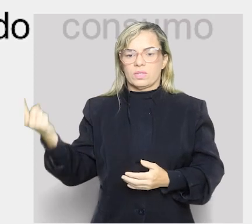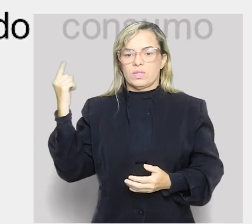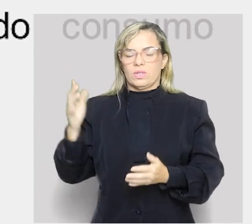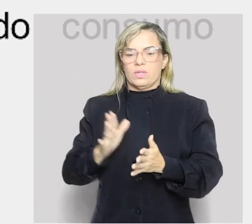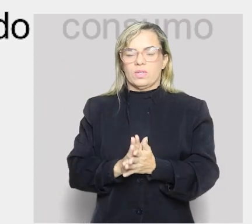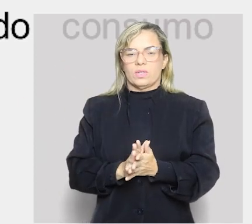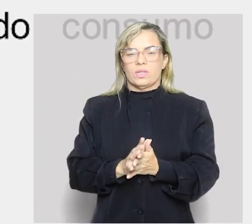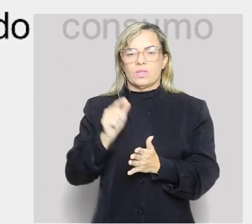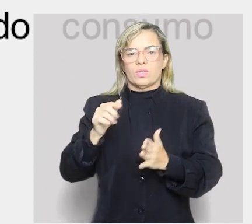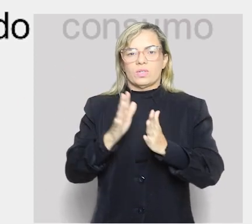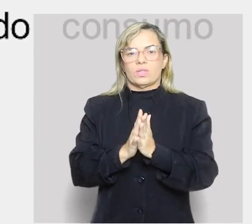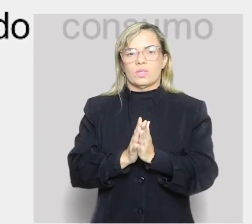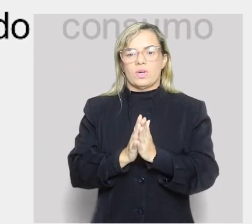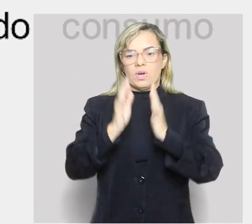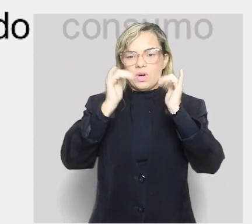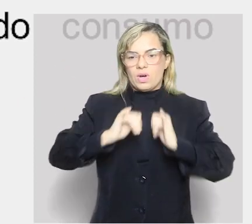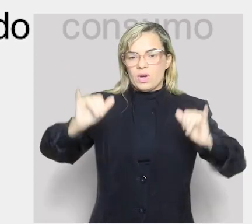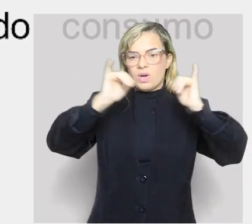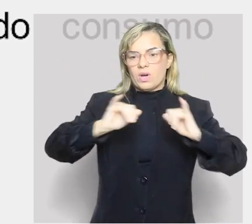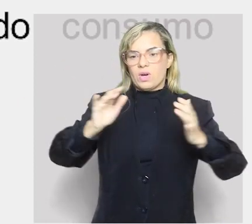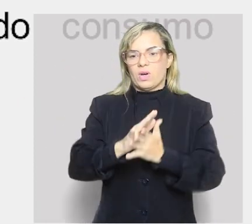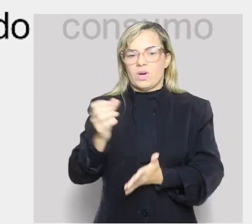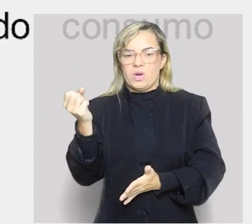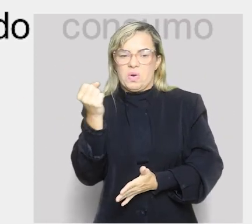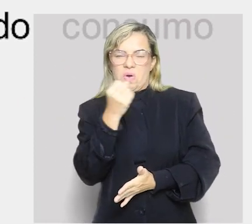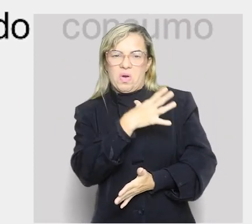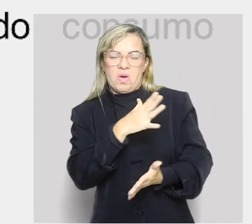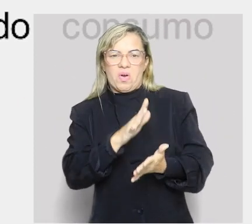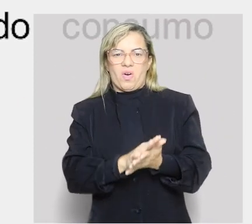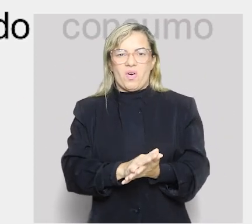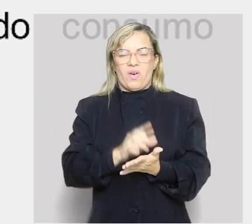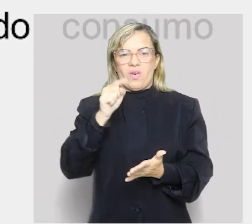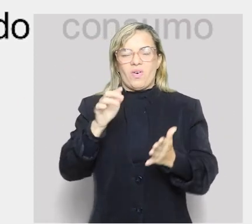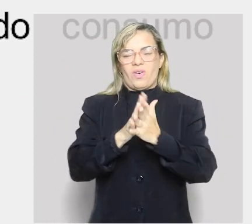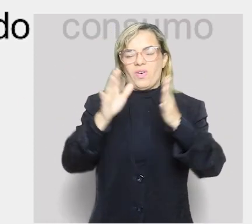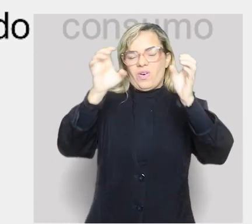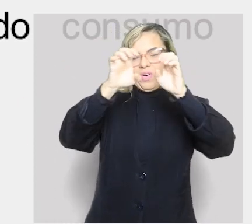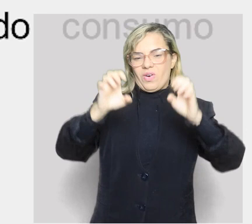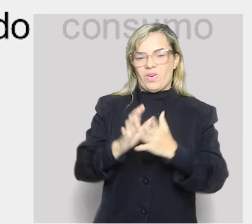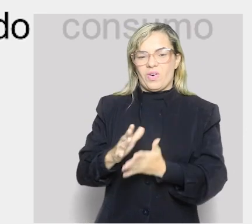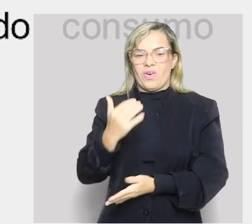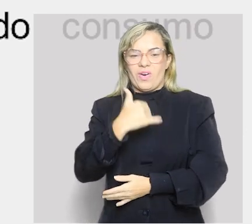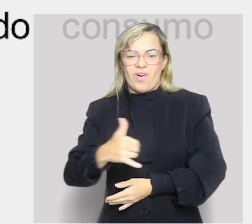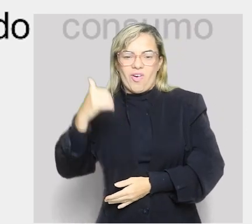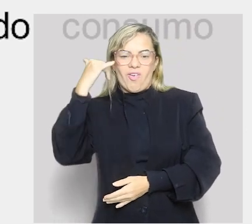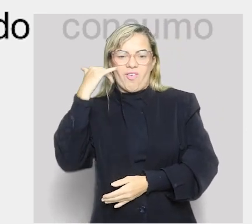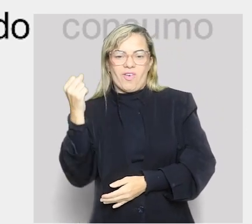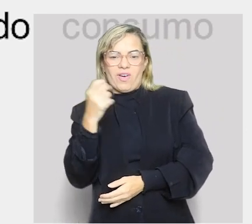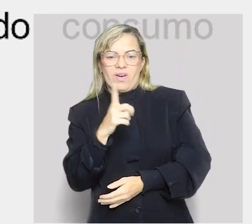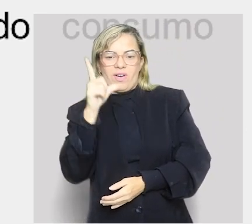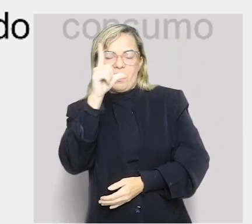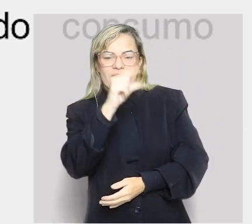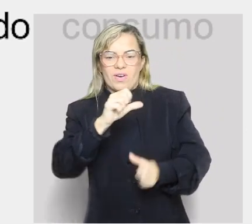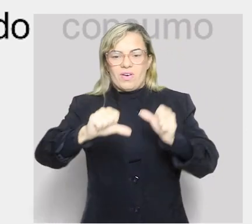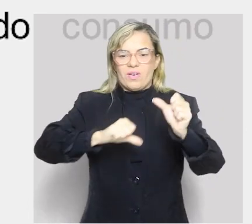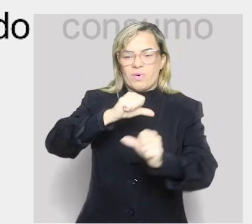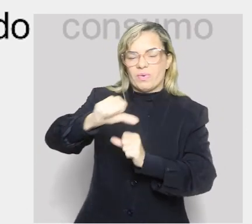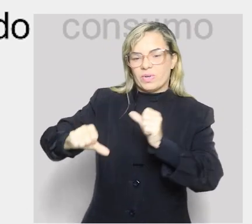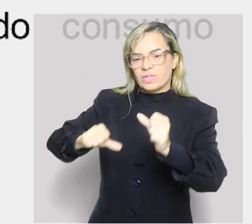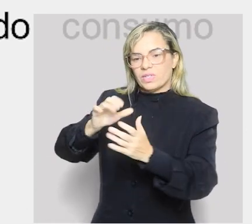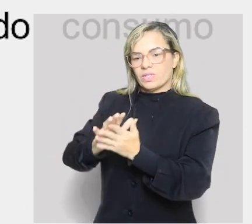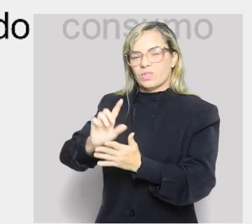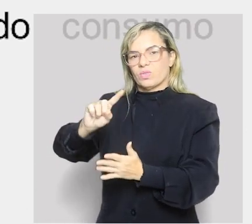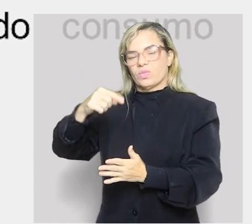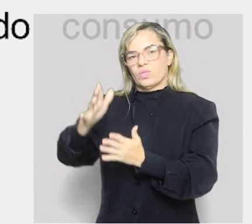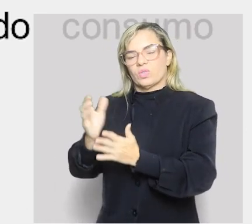lançadas novas gerações com aparência inovadora e pequenas mudanças funcionais, dando à geração em